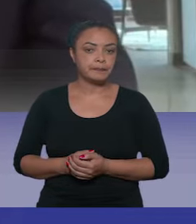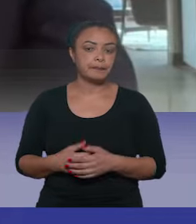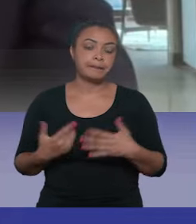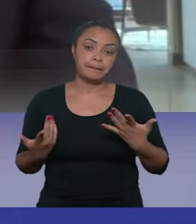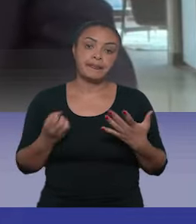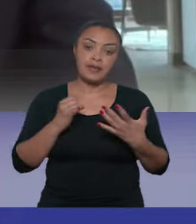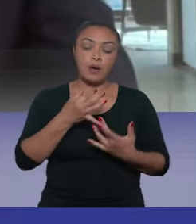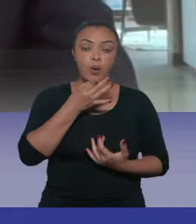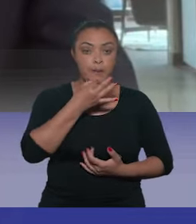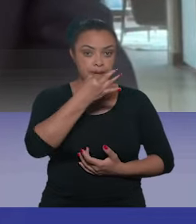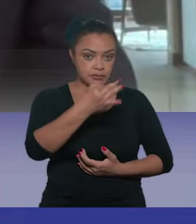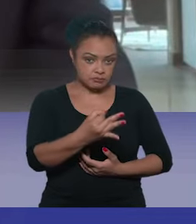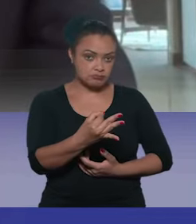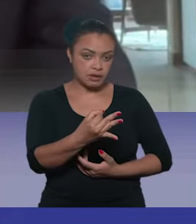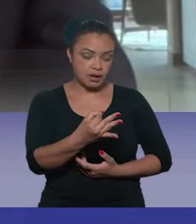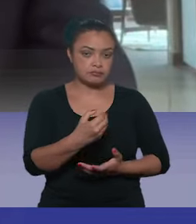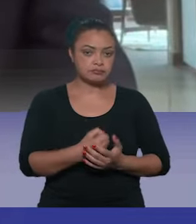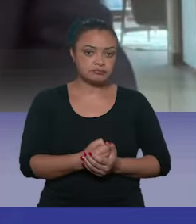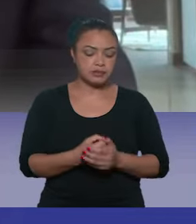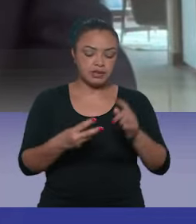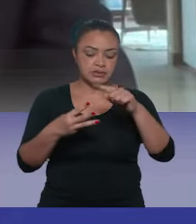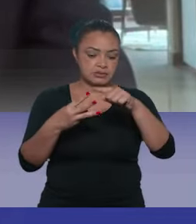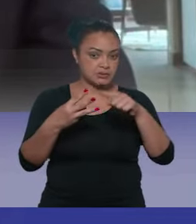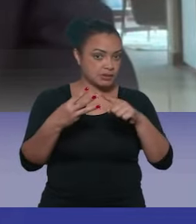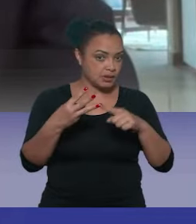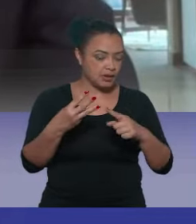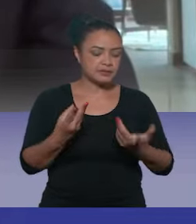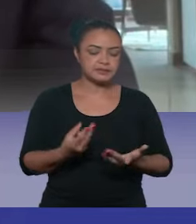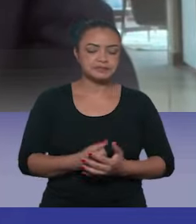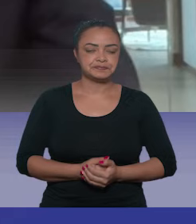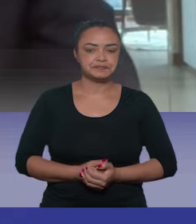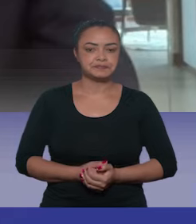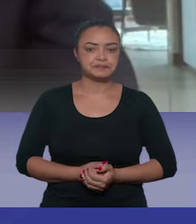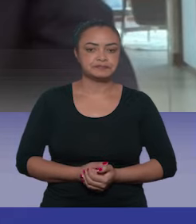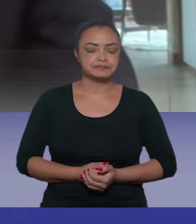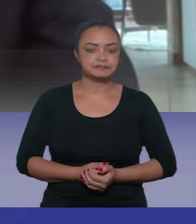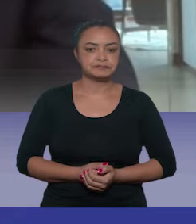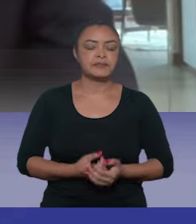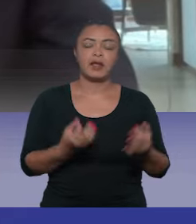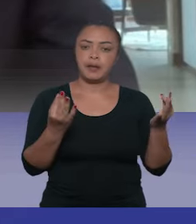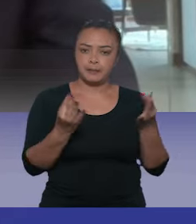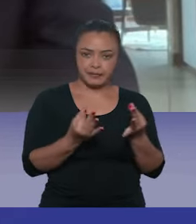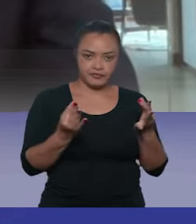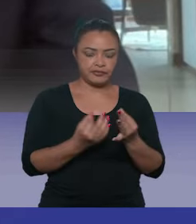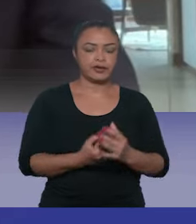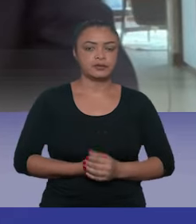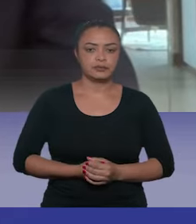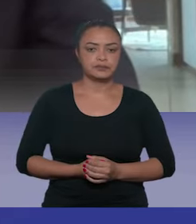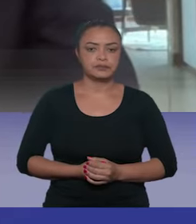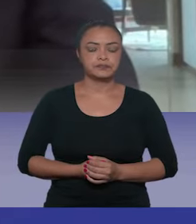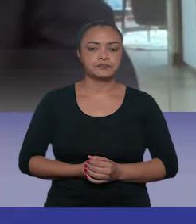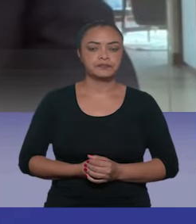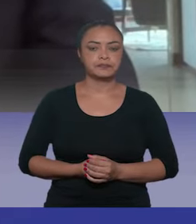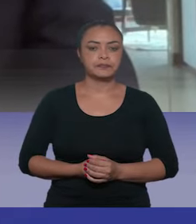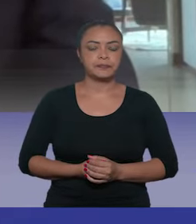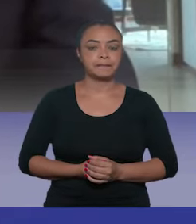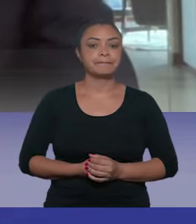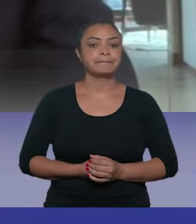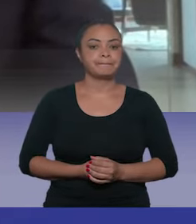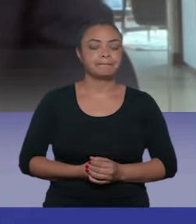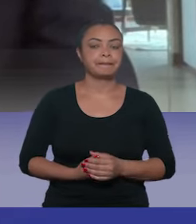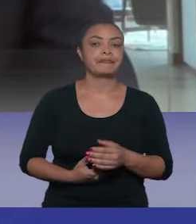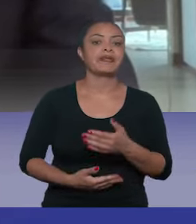só para grandes fortunas, né? Para indivíduos com grandes fortunas. Então, se você puder